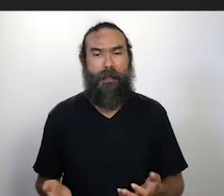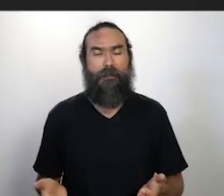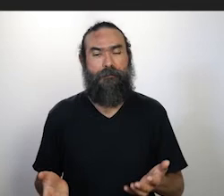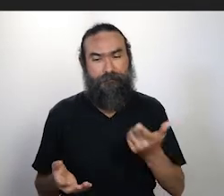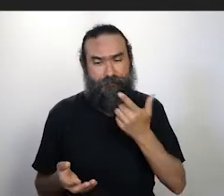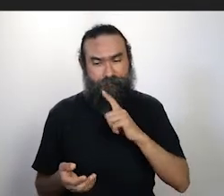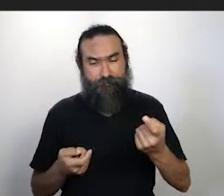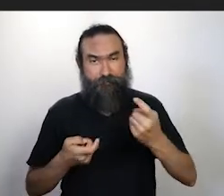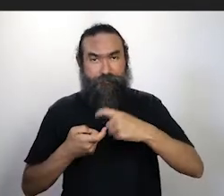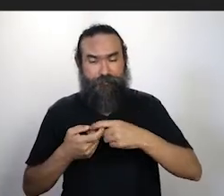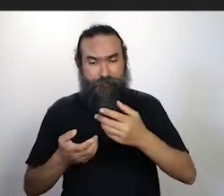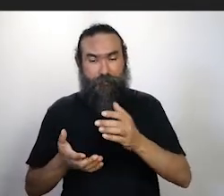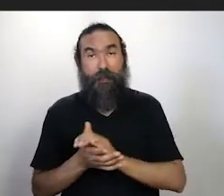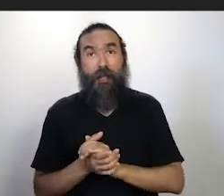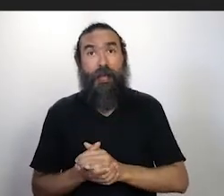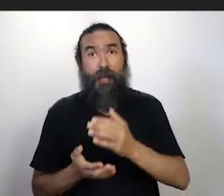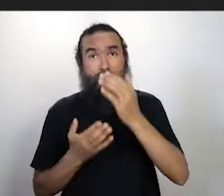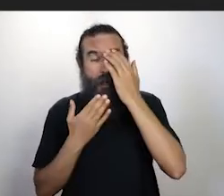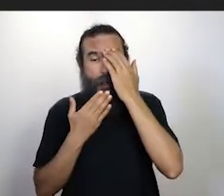Pronto, voltando aqui.